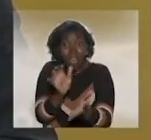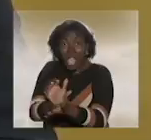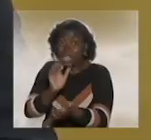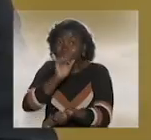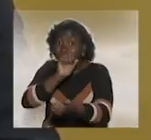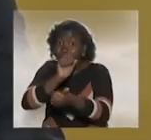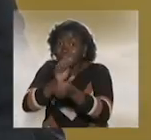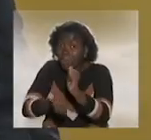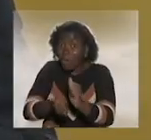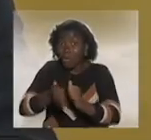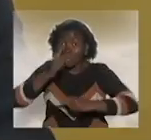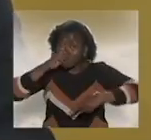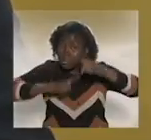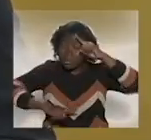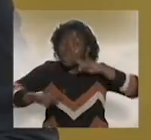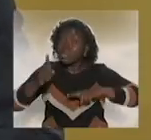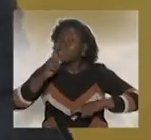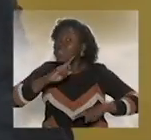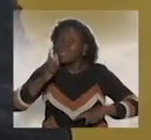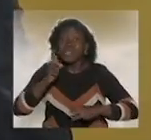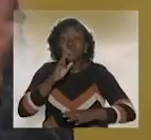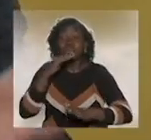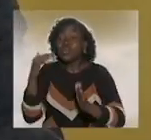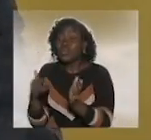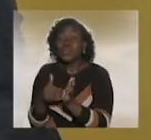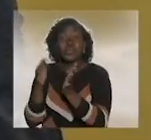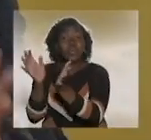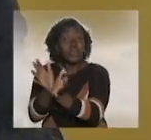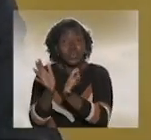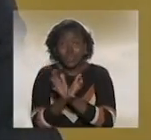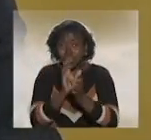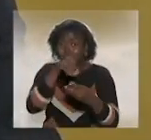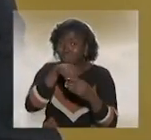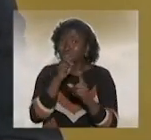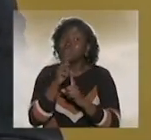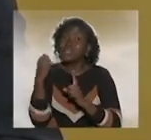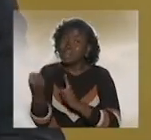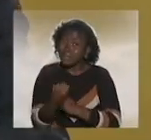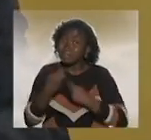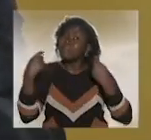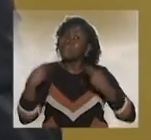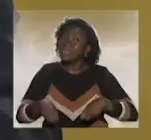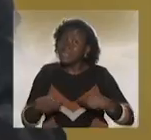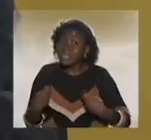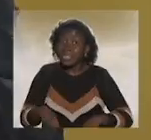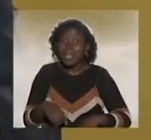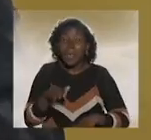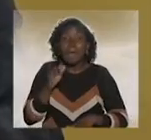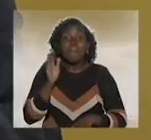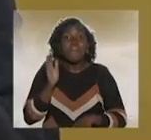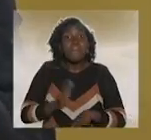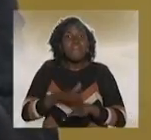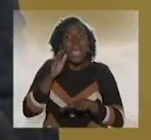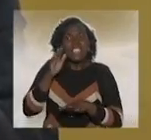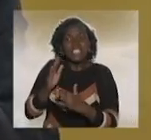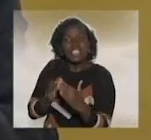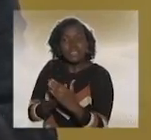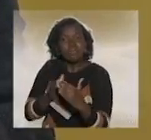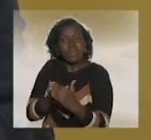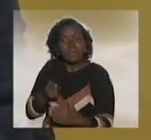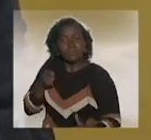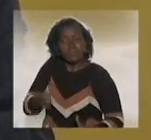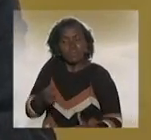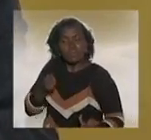entidades esportivas, para a gestão do esporte, como para todas as áreas, né, da sociedade. Porque, na verdade, quanto mais você